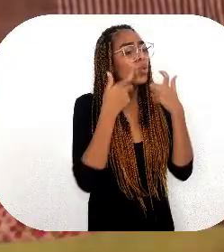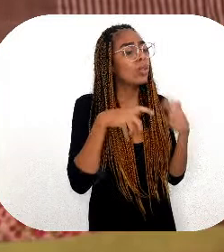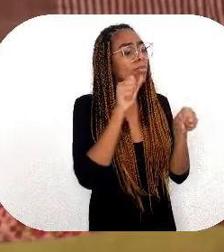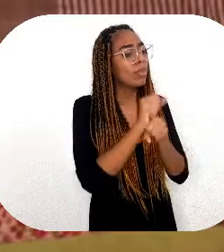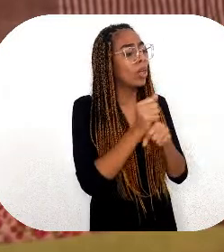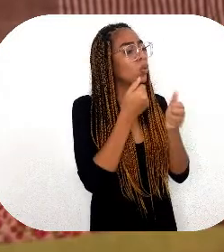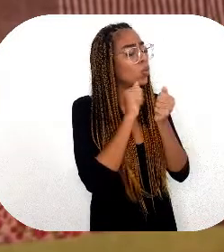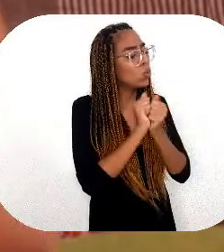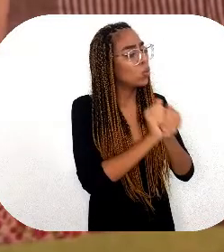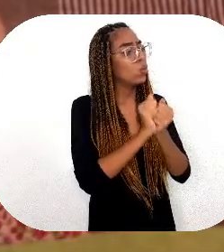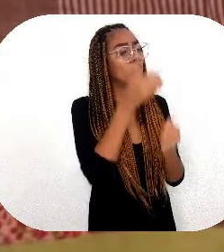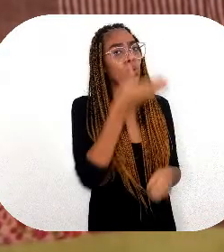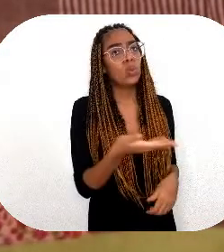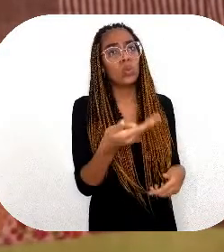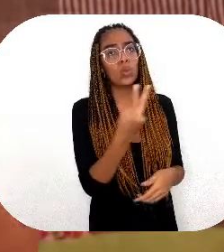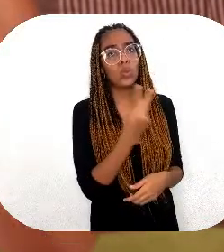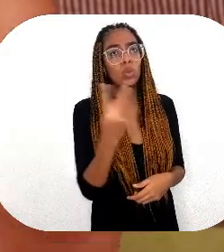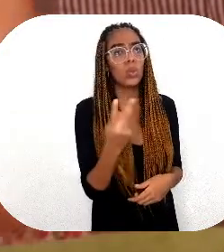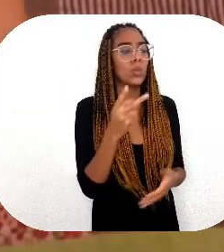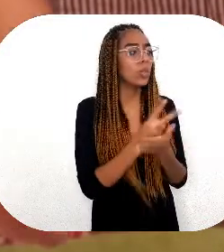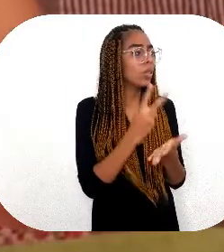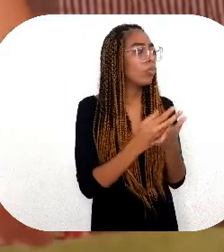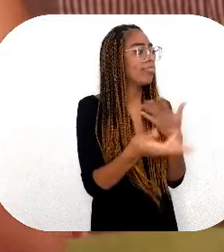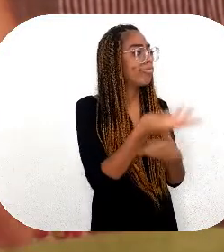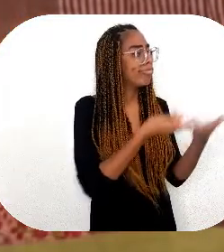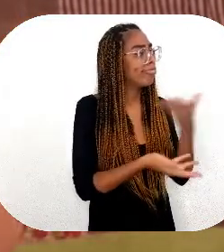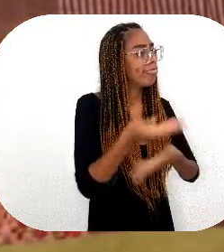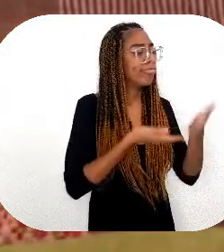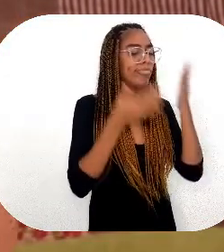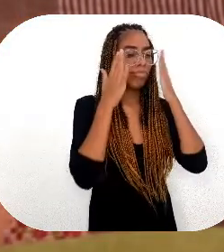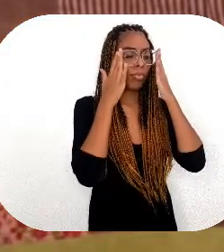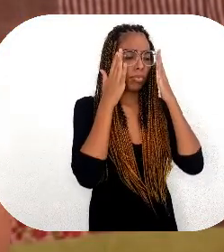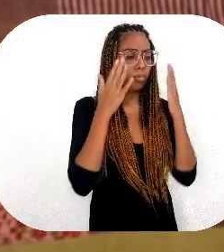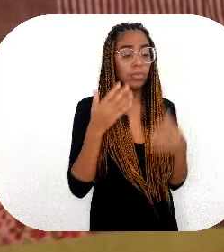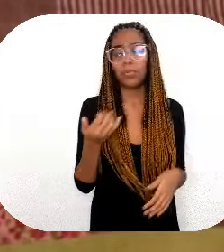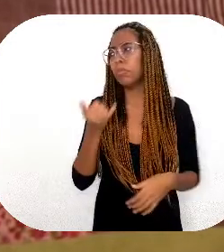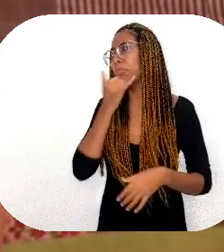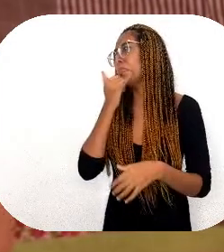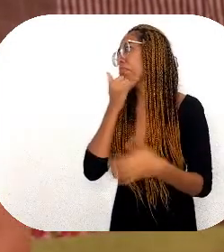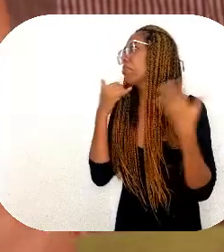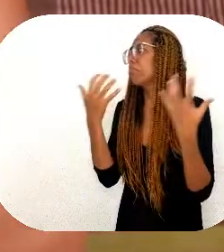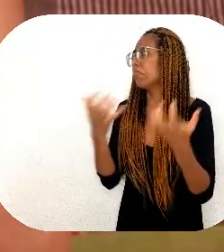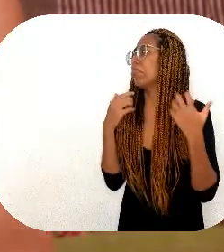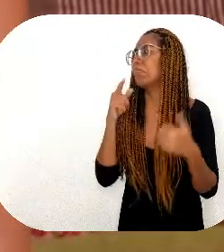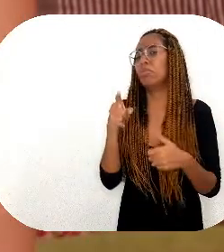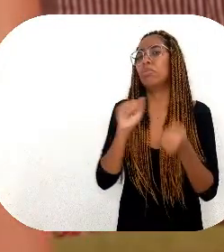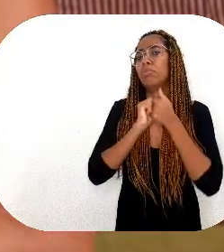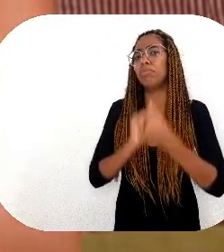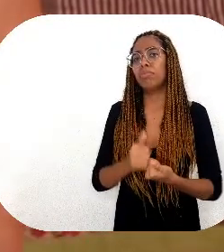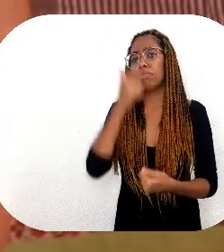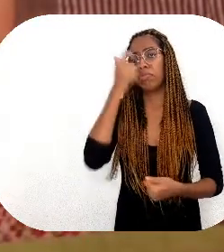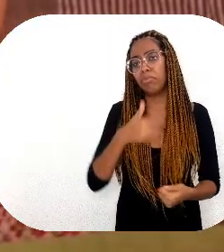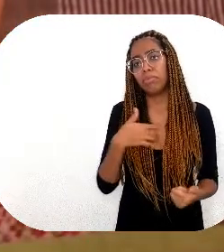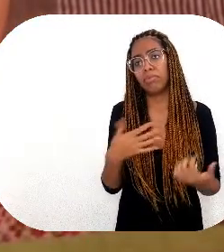pena. Chora não, amigo. Amigo, não chora. Eu tô aqui com você. Nós dois, eu e você, você e eu. Eu